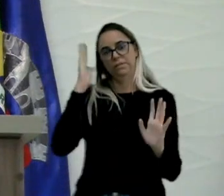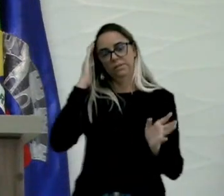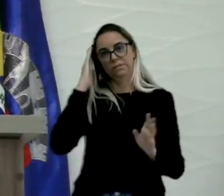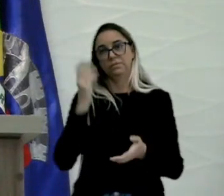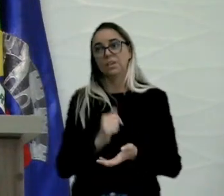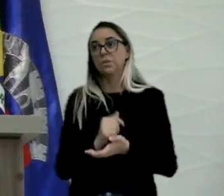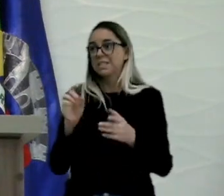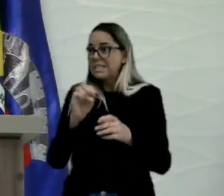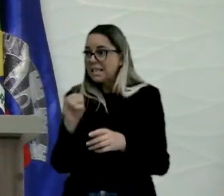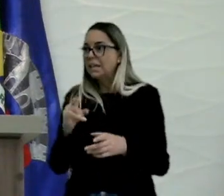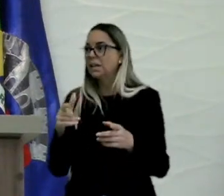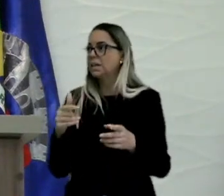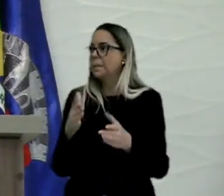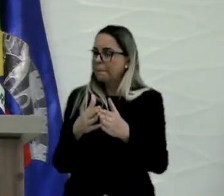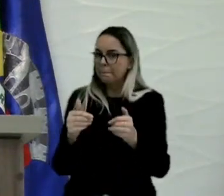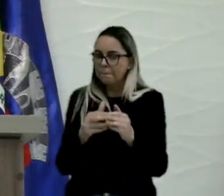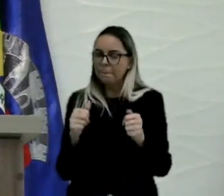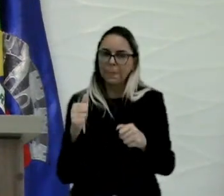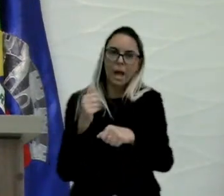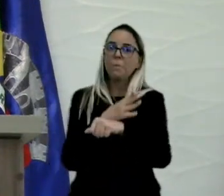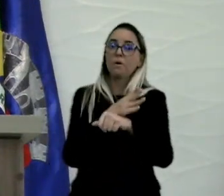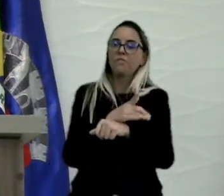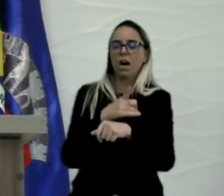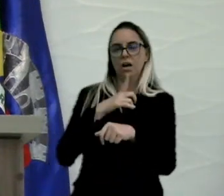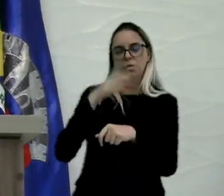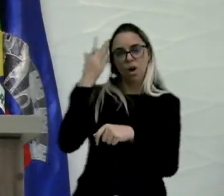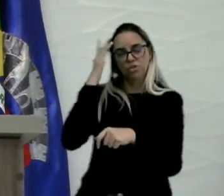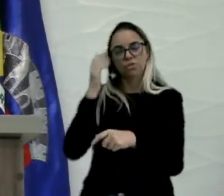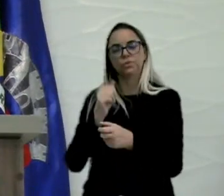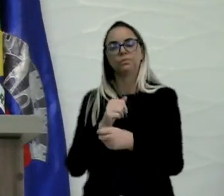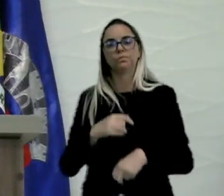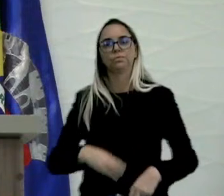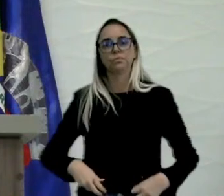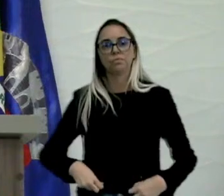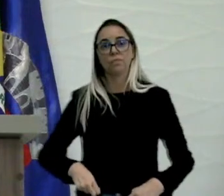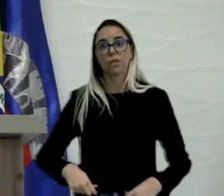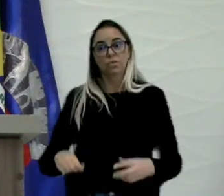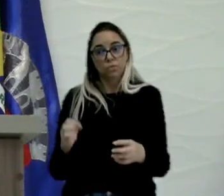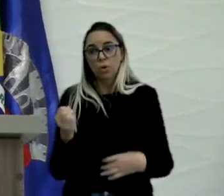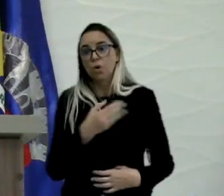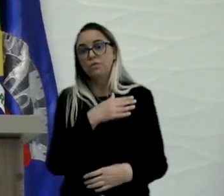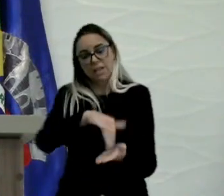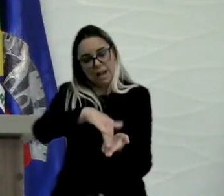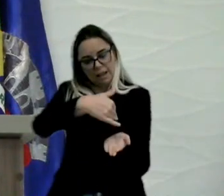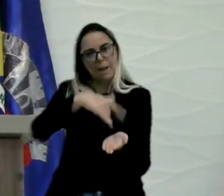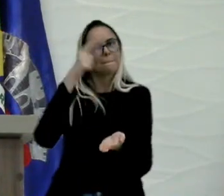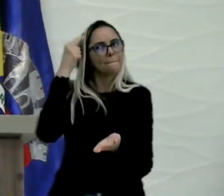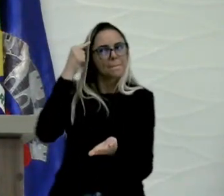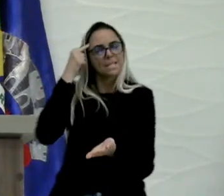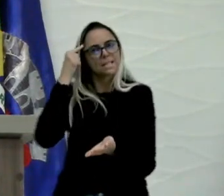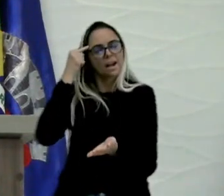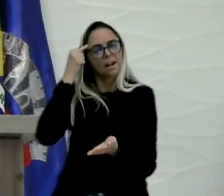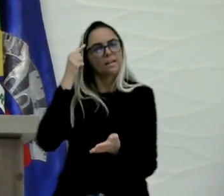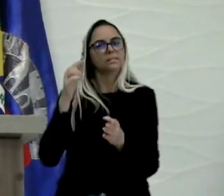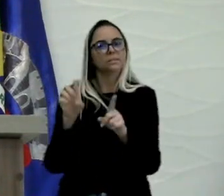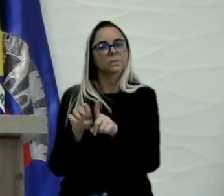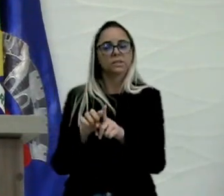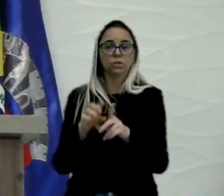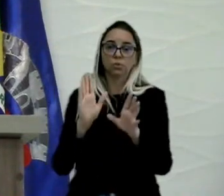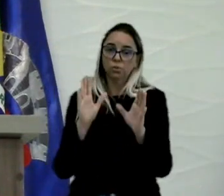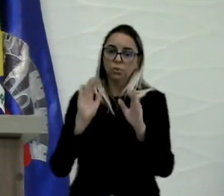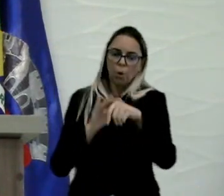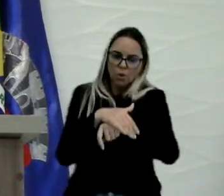requerimento vai ser aprovado e tenho certeza que o novo secretário vai pensar e vai colocar tudo anda porque à noite todo mundo tá em